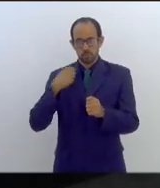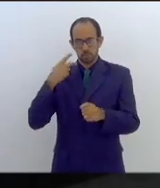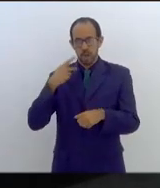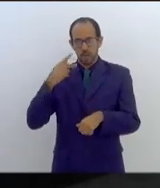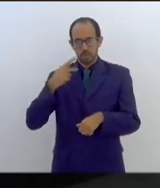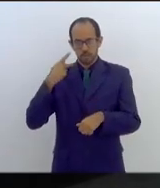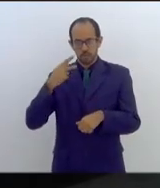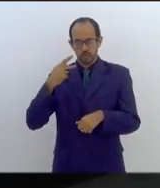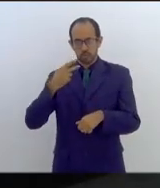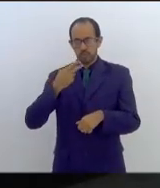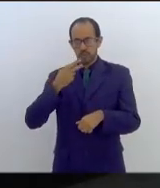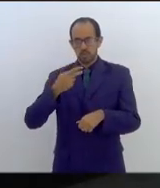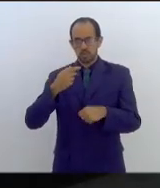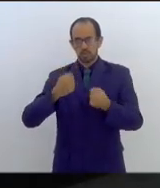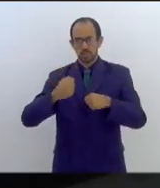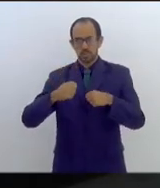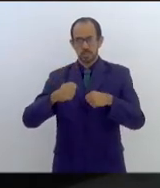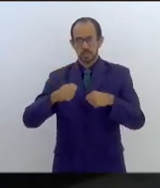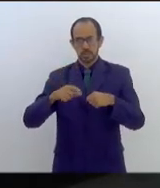porque precisa revogar